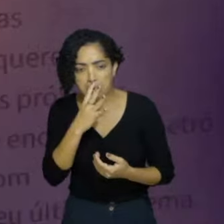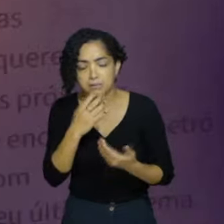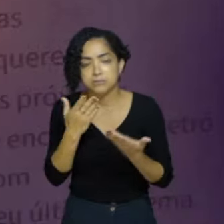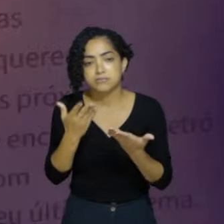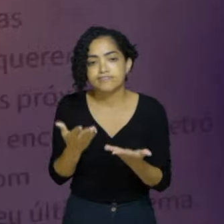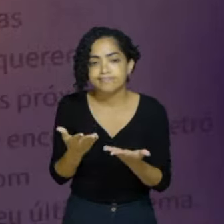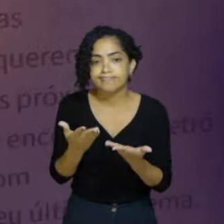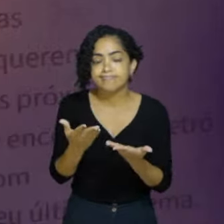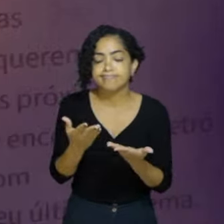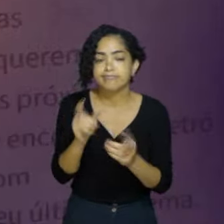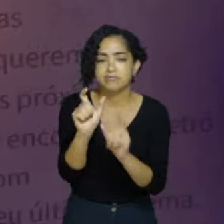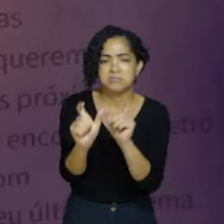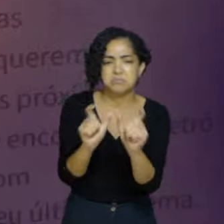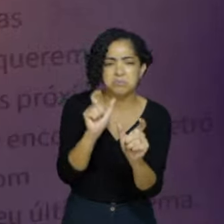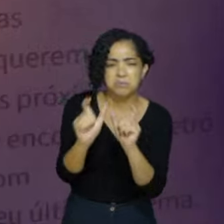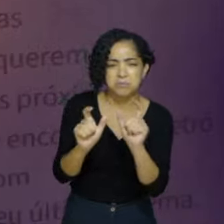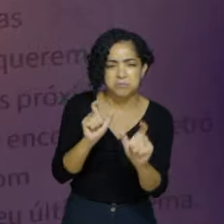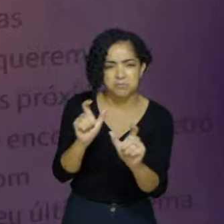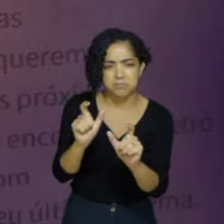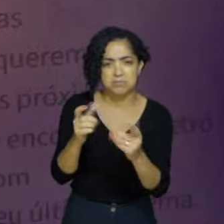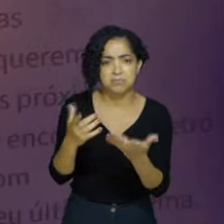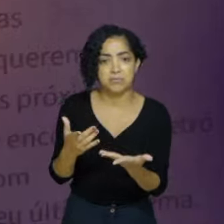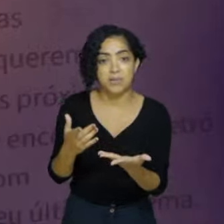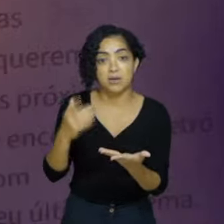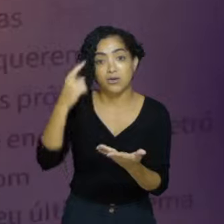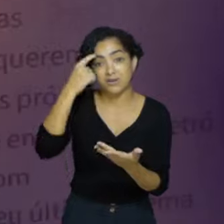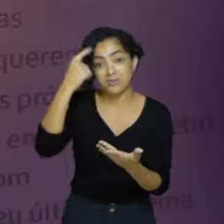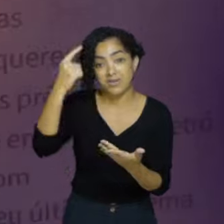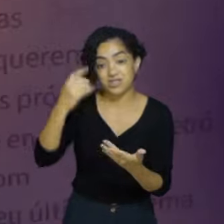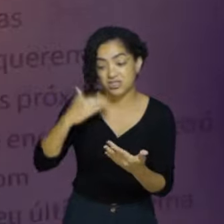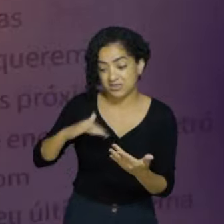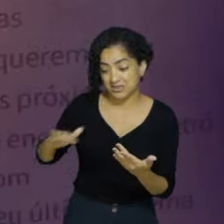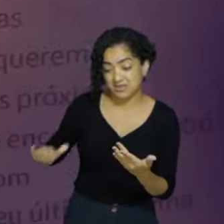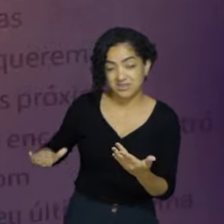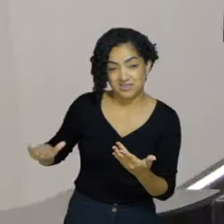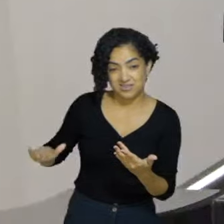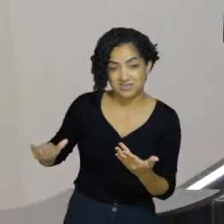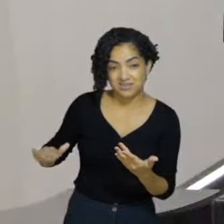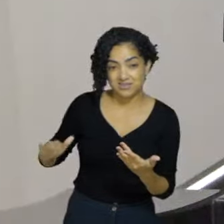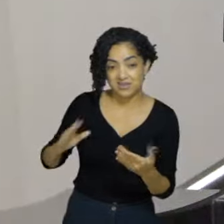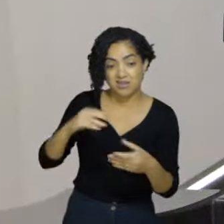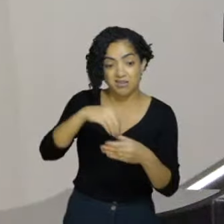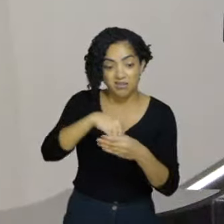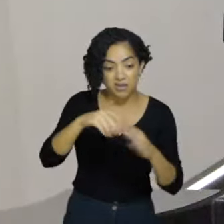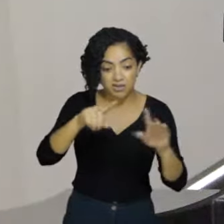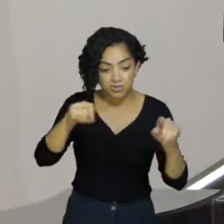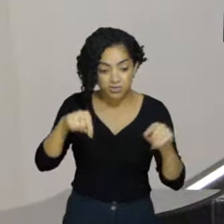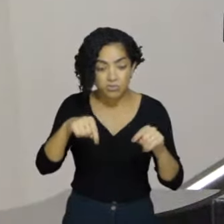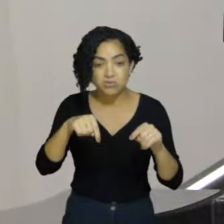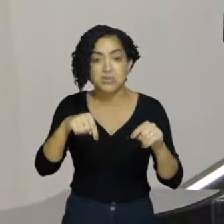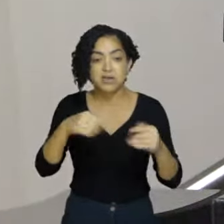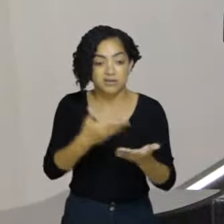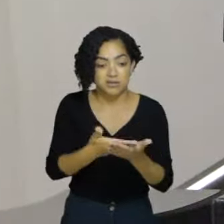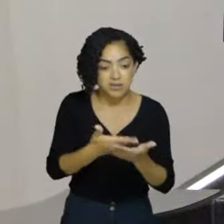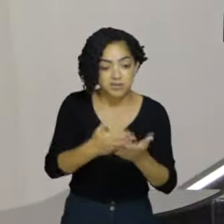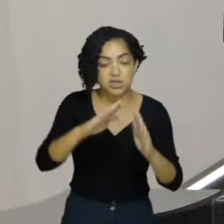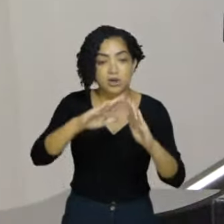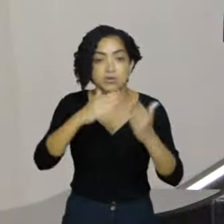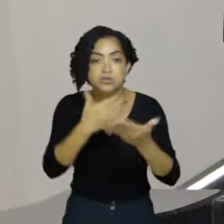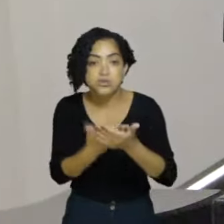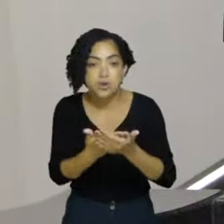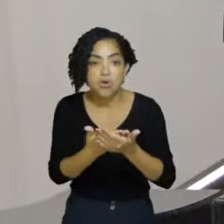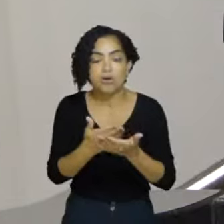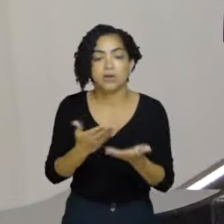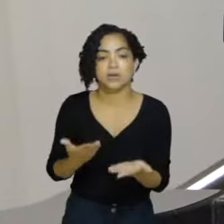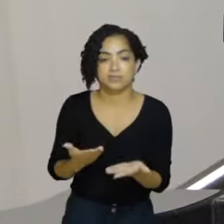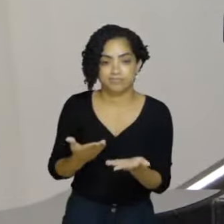tribuna, os senhores imaginem menores de idade, dentro de um espaço público, pago com seu imposto, profissional educador pago com o dinheiro do